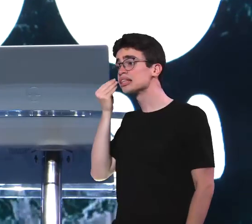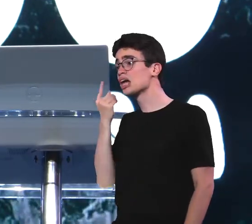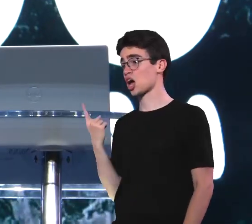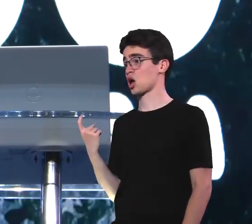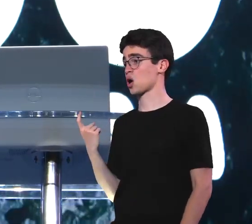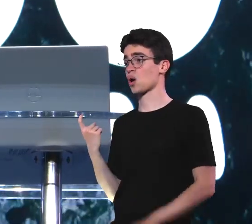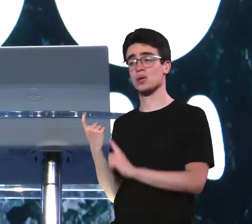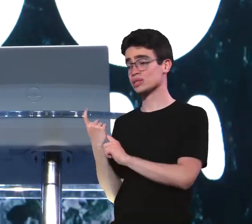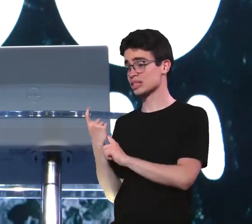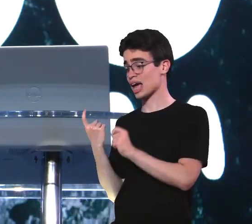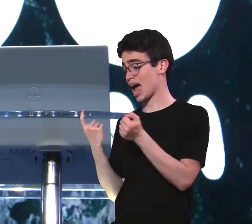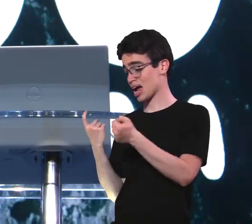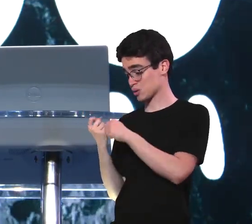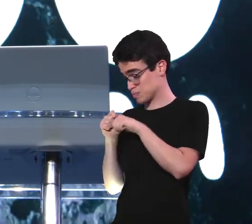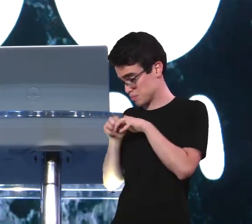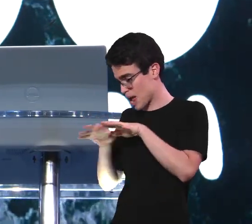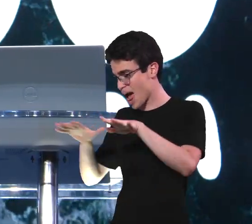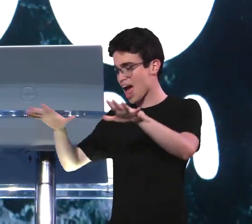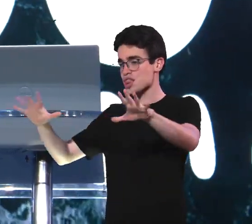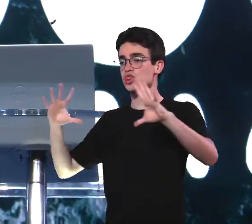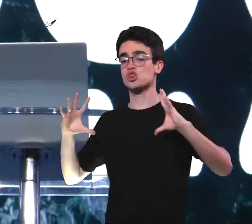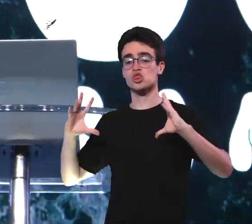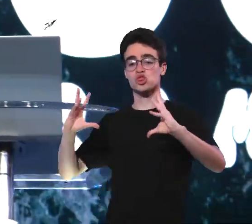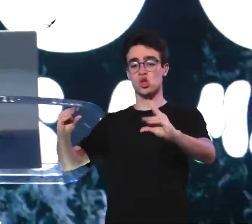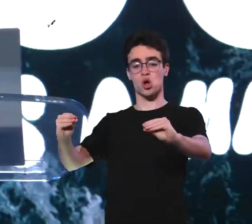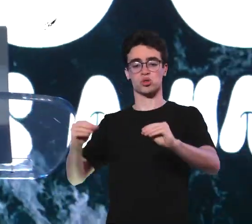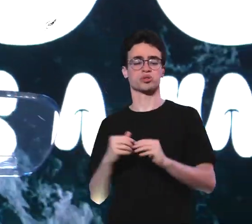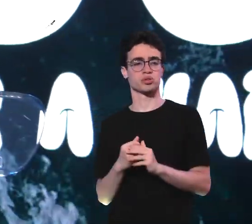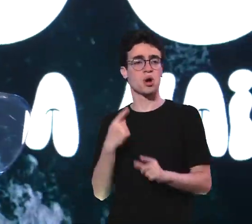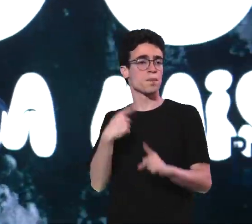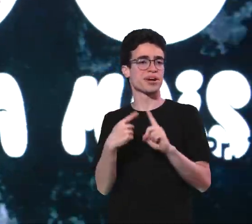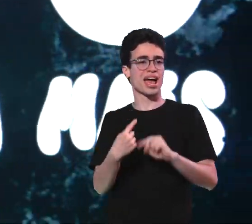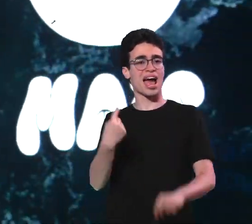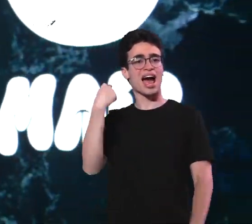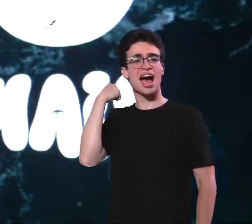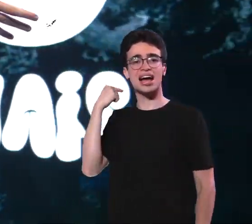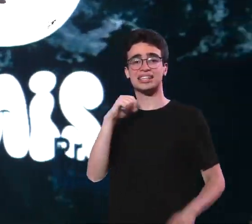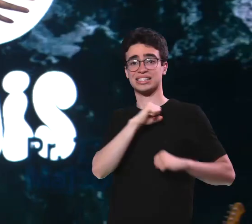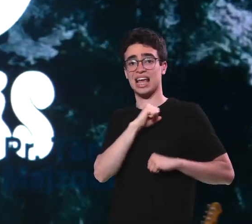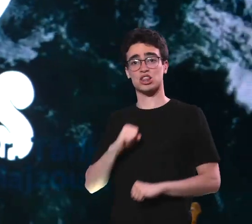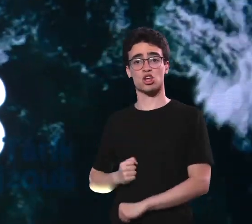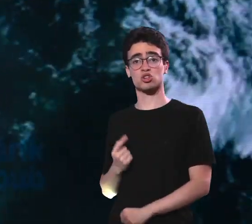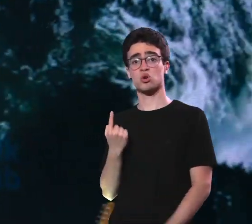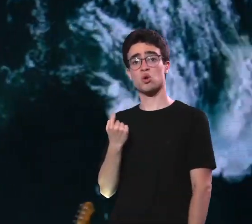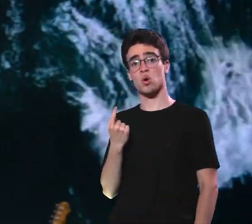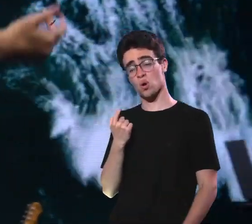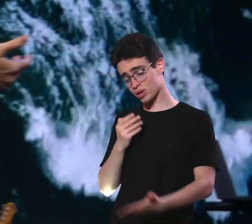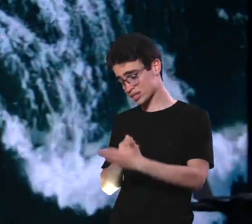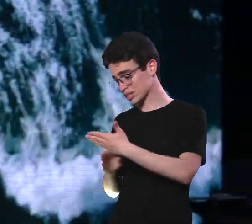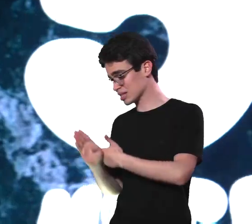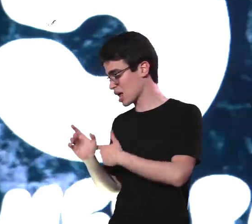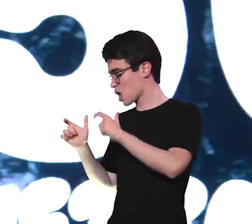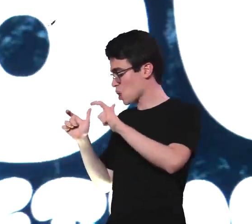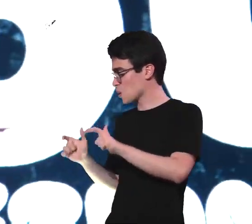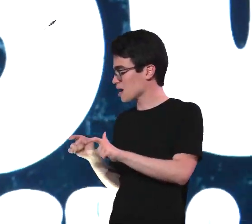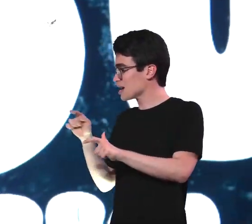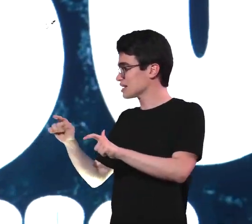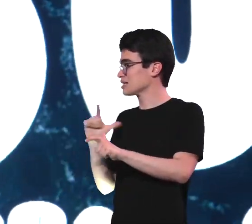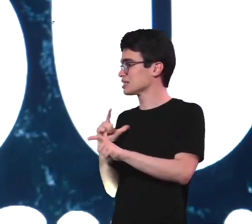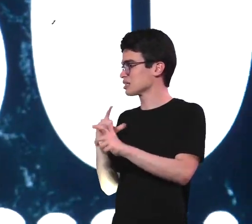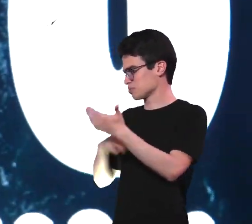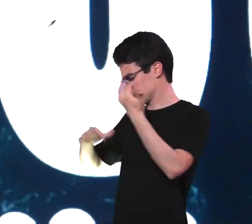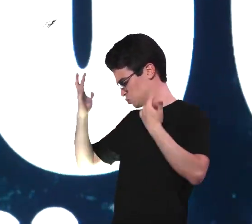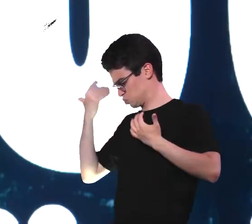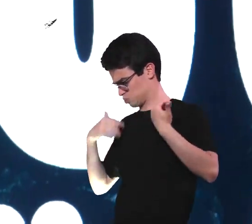agora todos tinham acesso. Apenas os sacerdotes podiam entrar naquele lugar onde eles faziam os rituais de